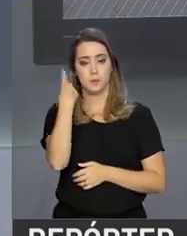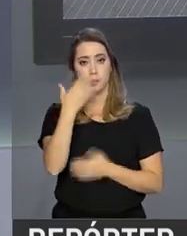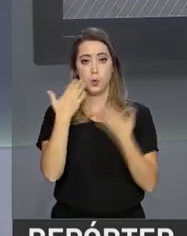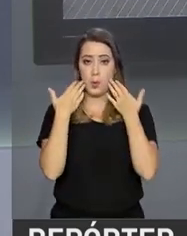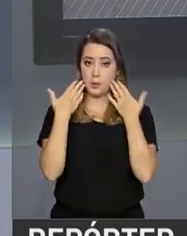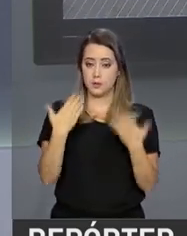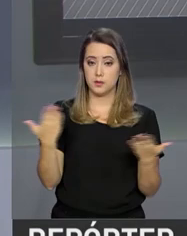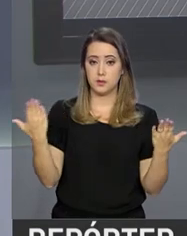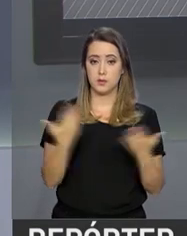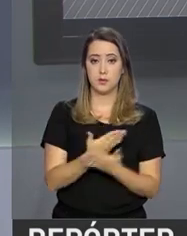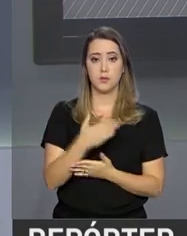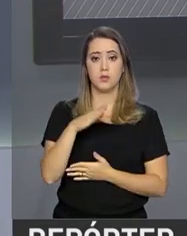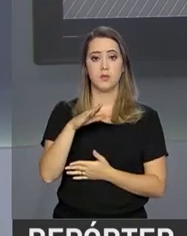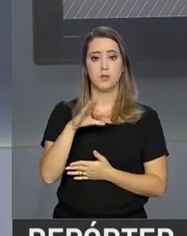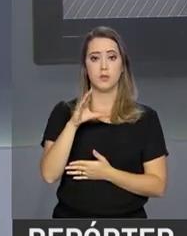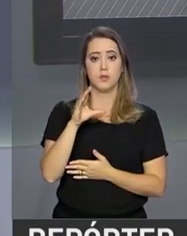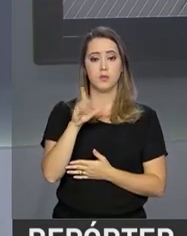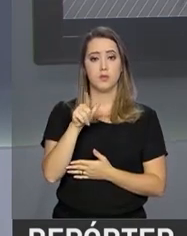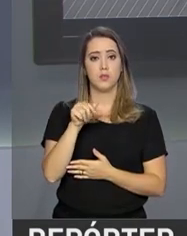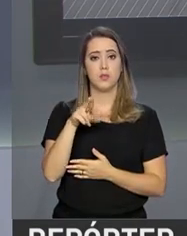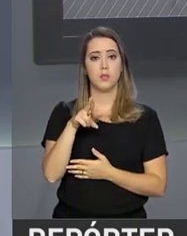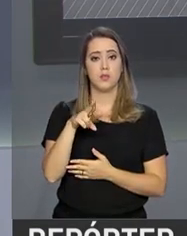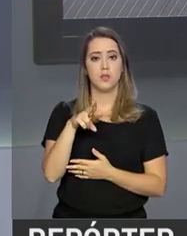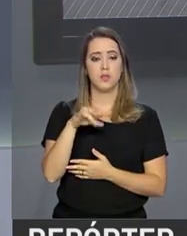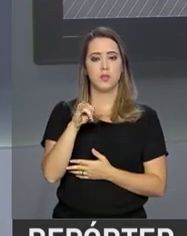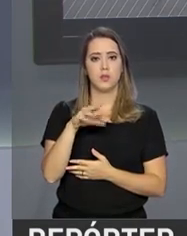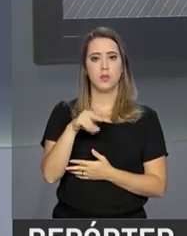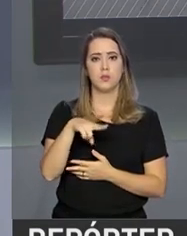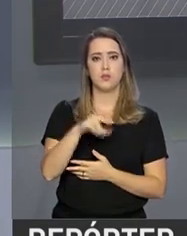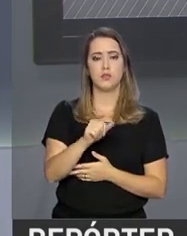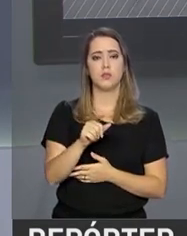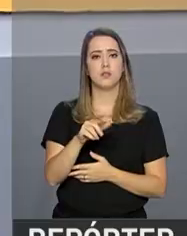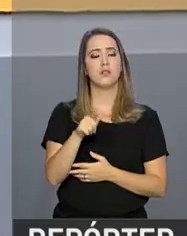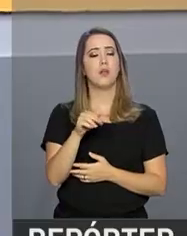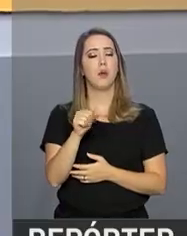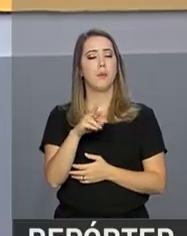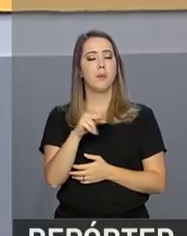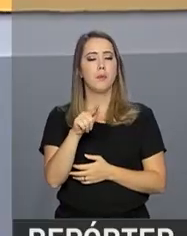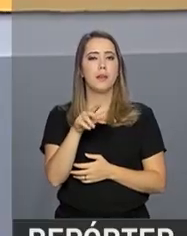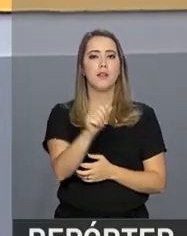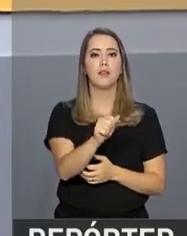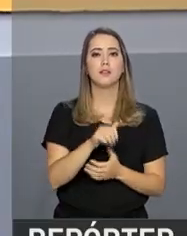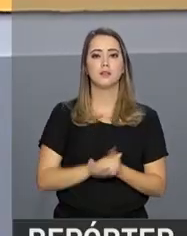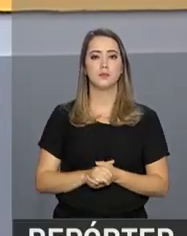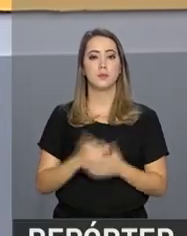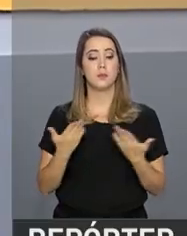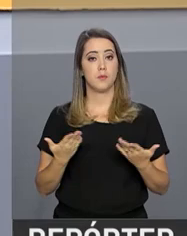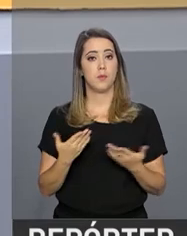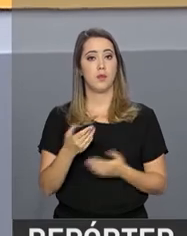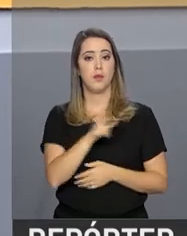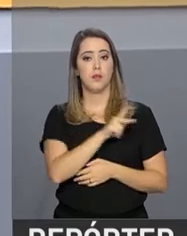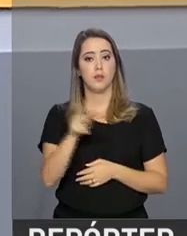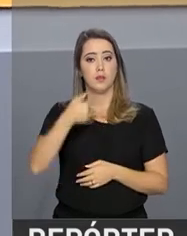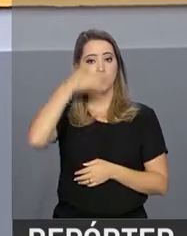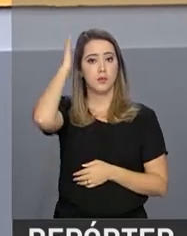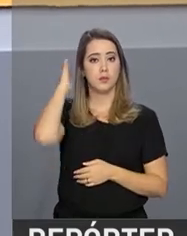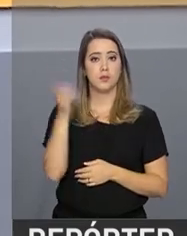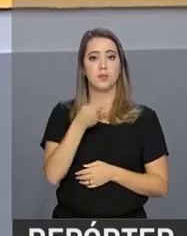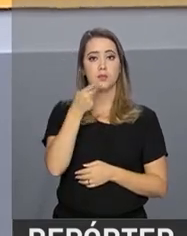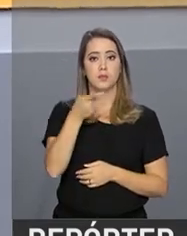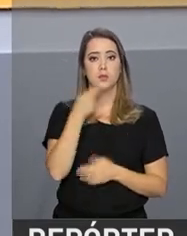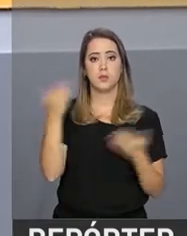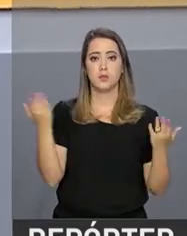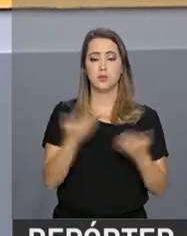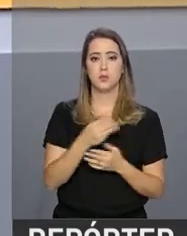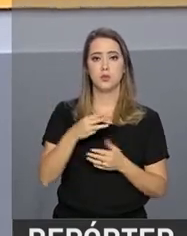apresentação de hoje os jornalistas luciano seixas em gabriela mendes o presidente michel temer gravou hoje uma mensagem para os